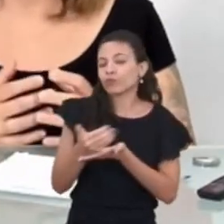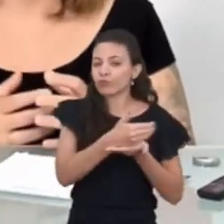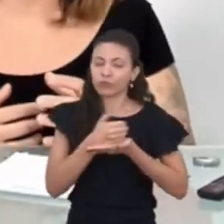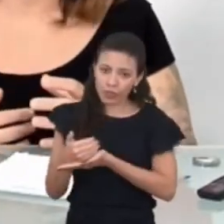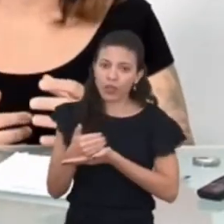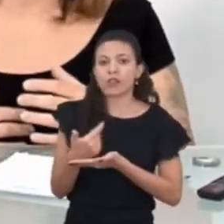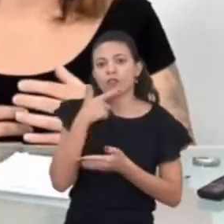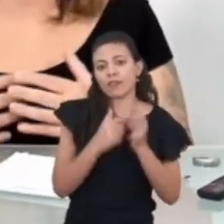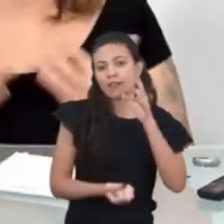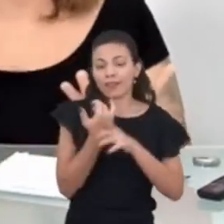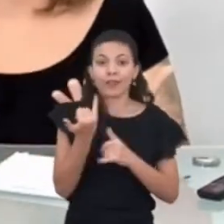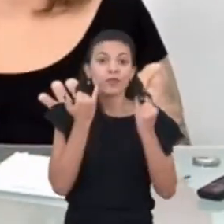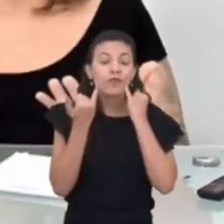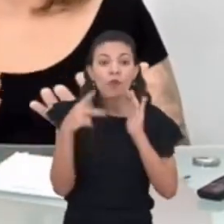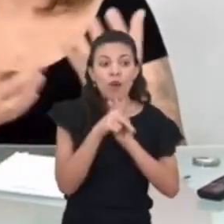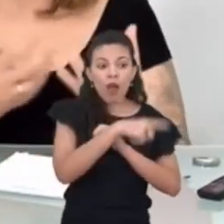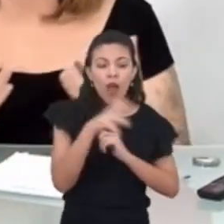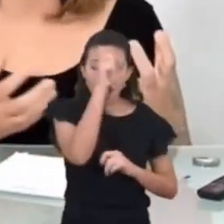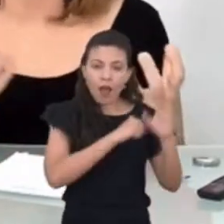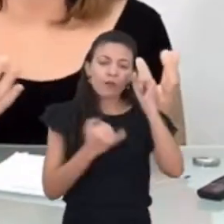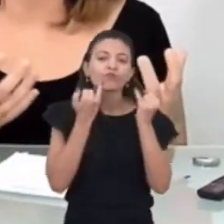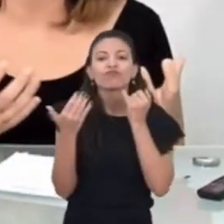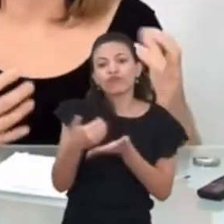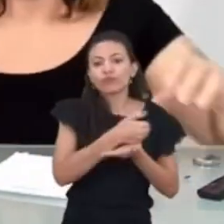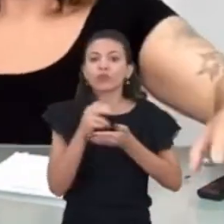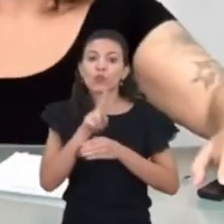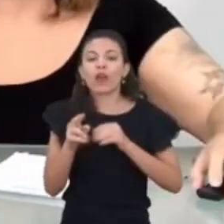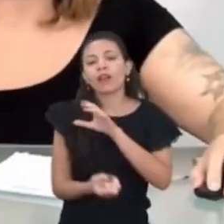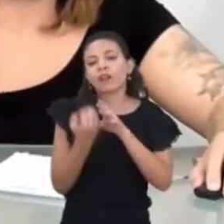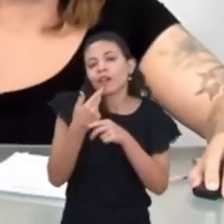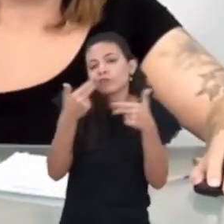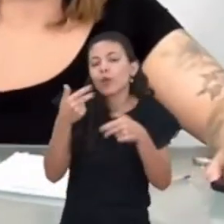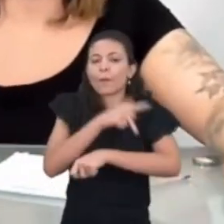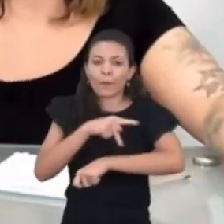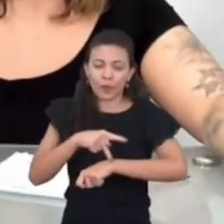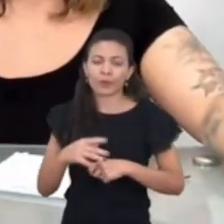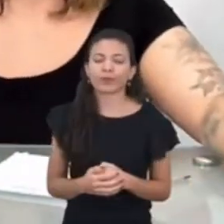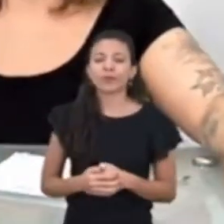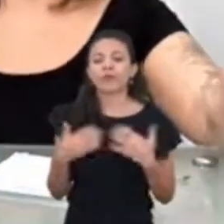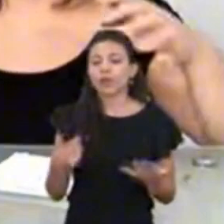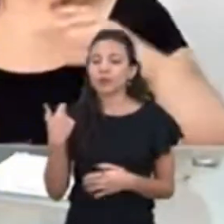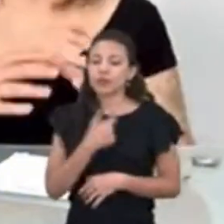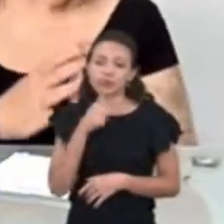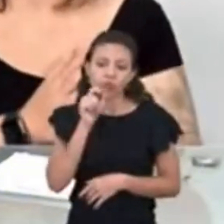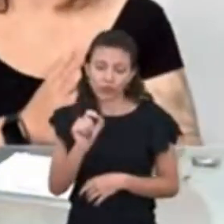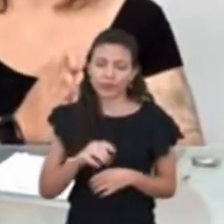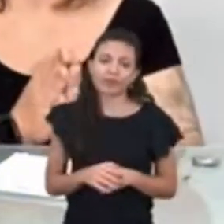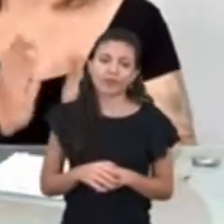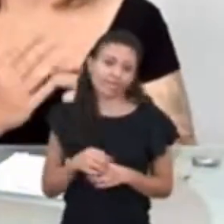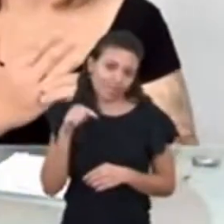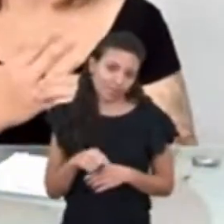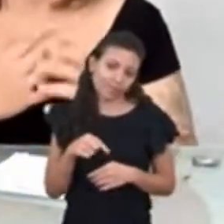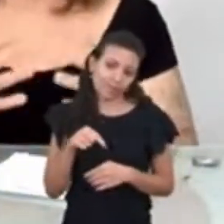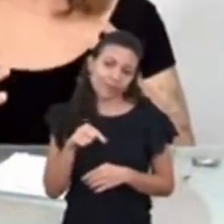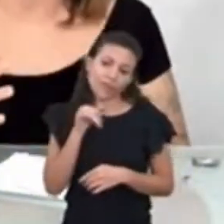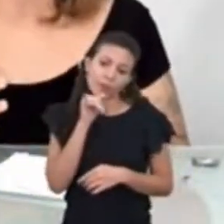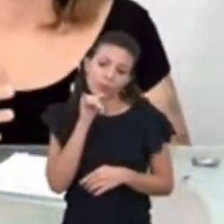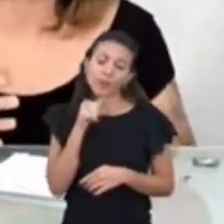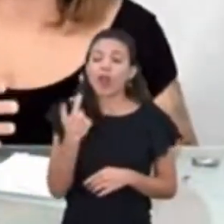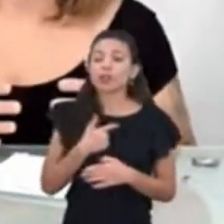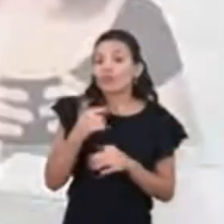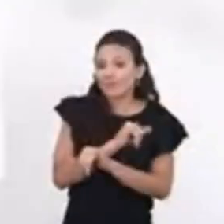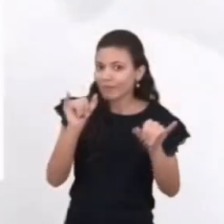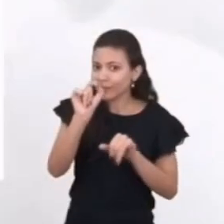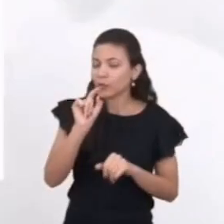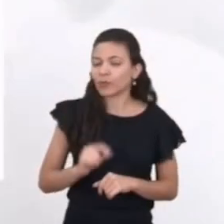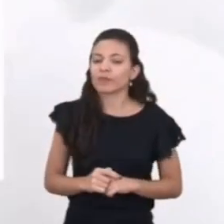trabalhar com esses dados de aprendizagem e gerar um significado pedagógico na utilização desses recursos. Então a gente vai sempre aqui a gente precisava começar dizendo para